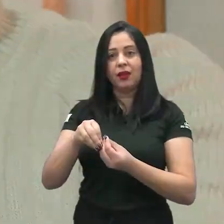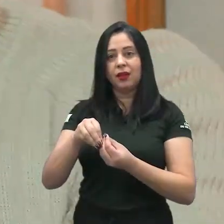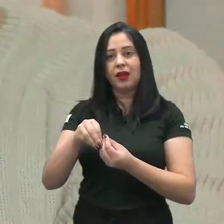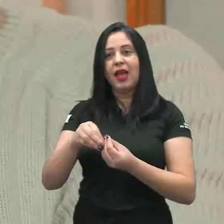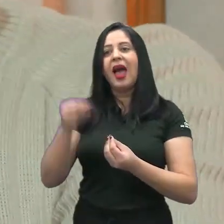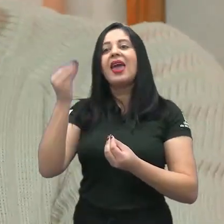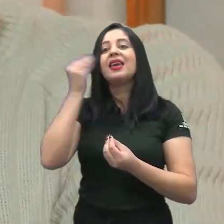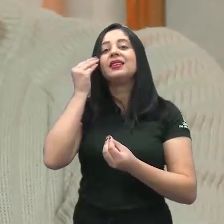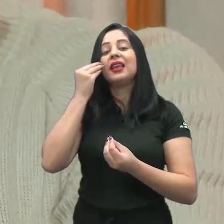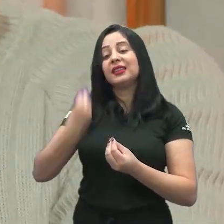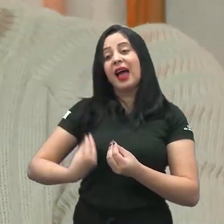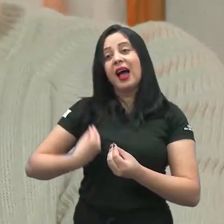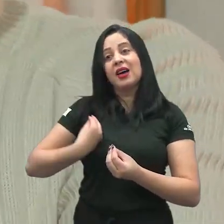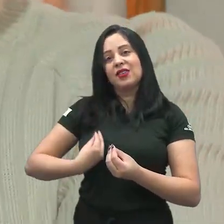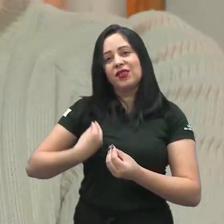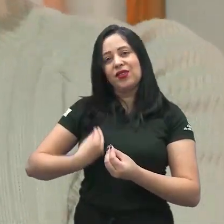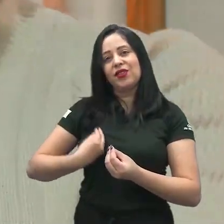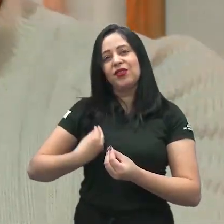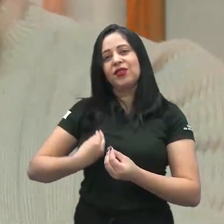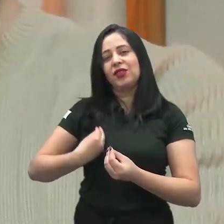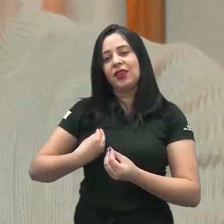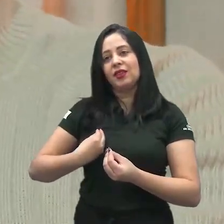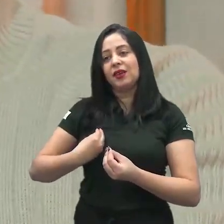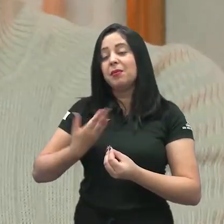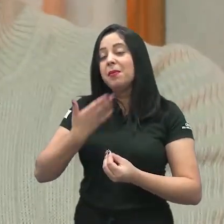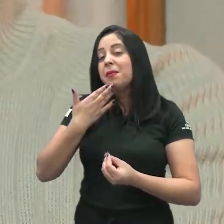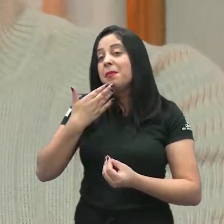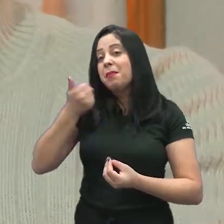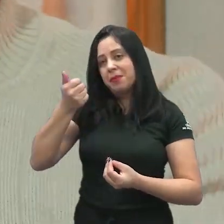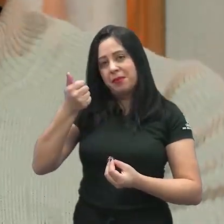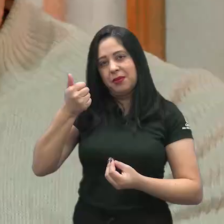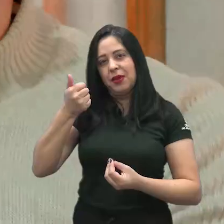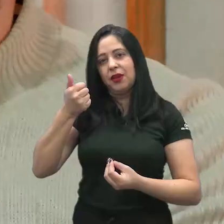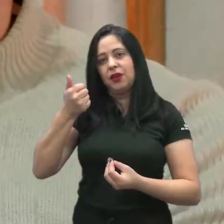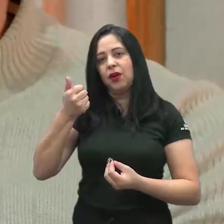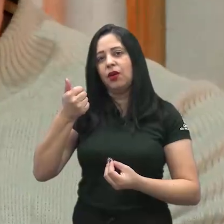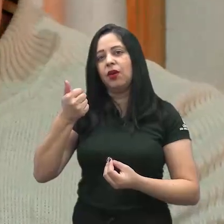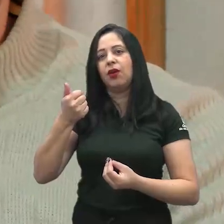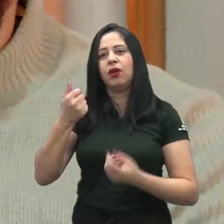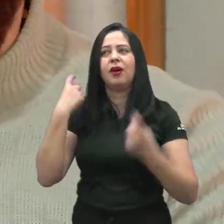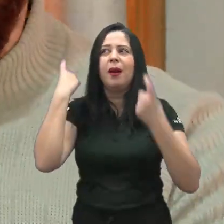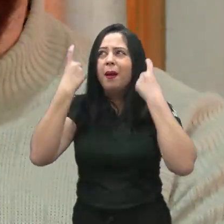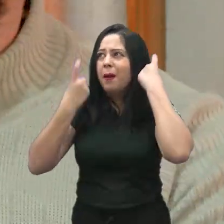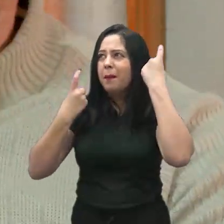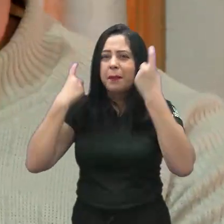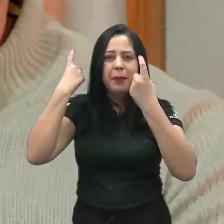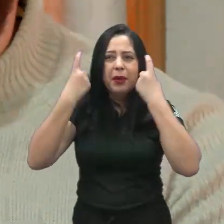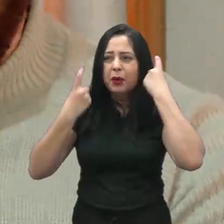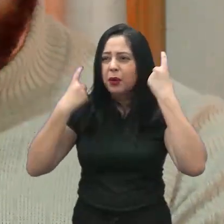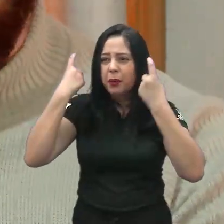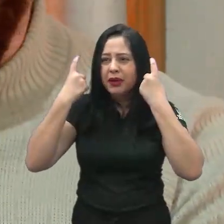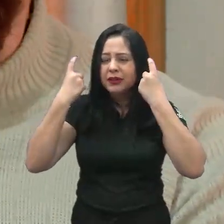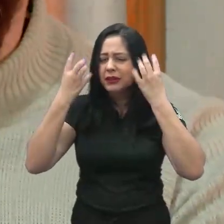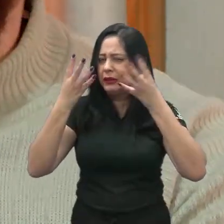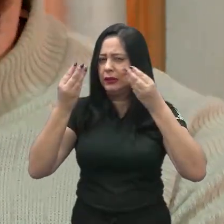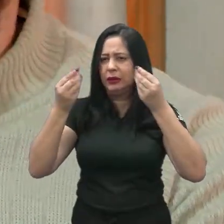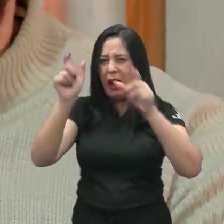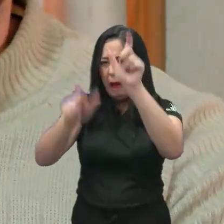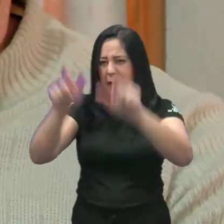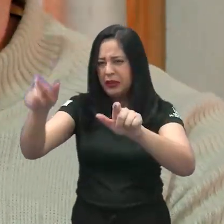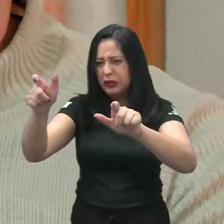uma vida no qual a gente busque o melhor pra gente, sabe? Sem se preocupar com o que o outro vai